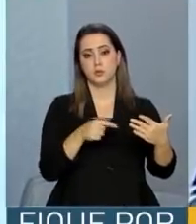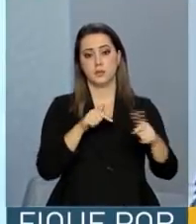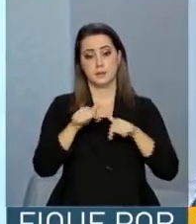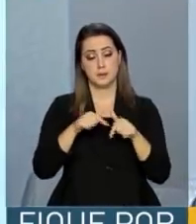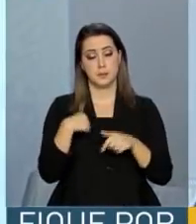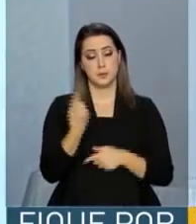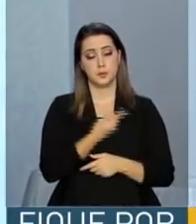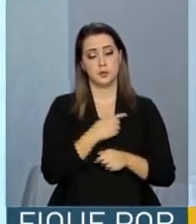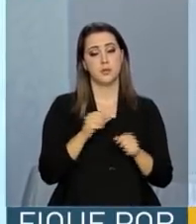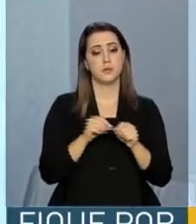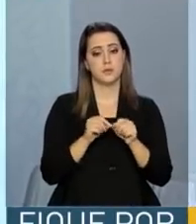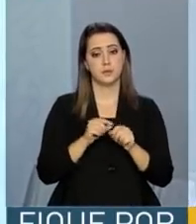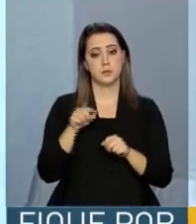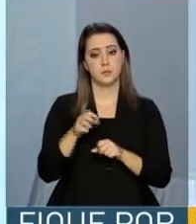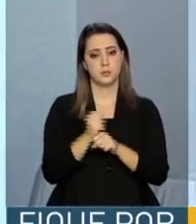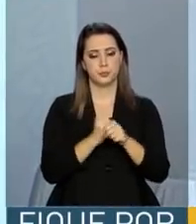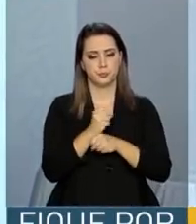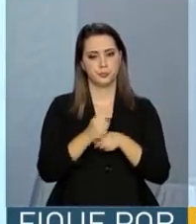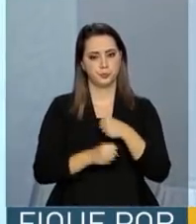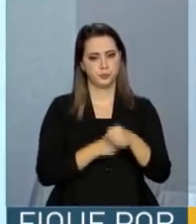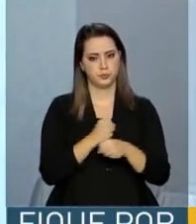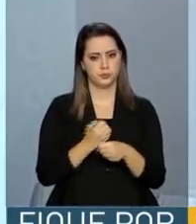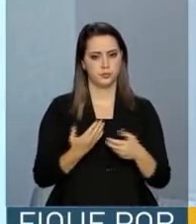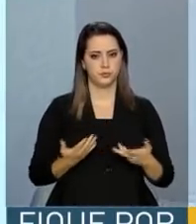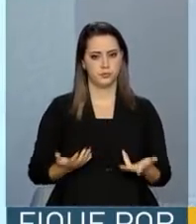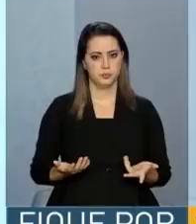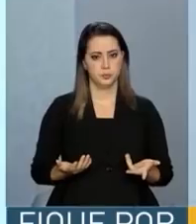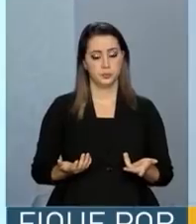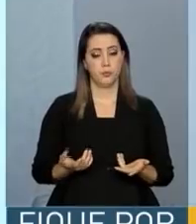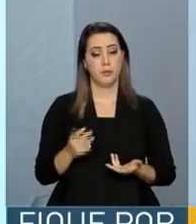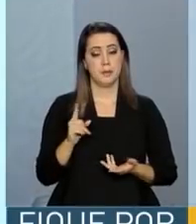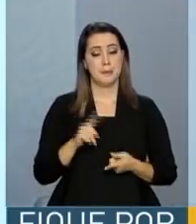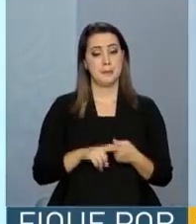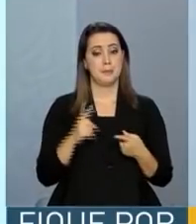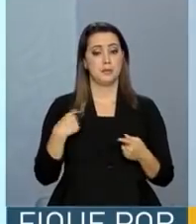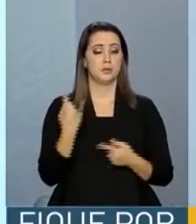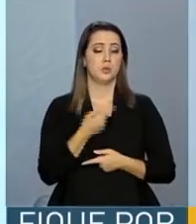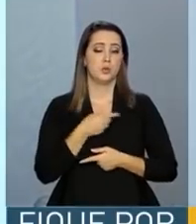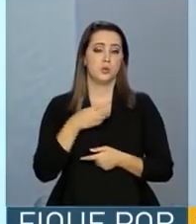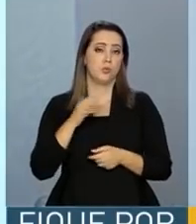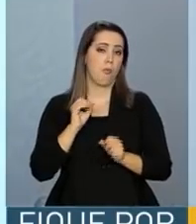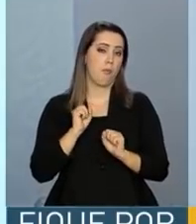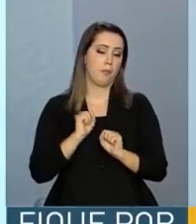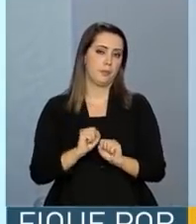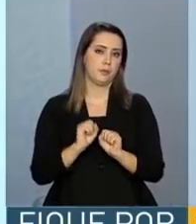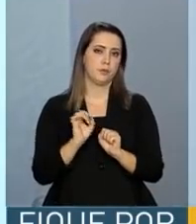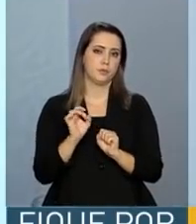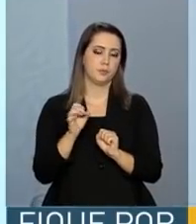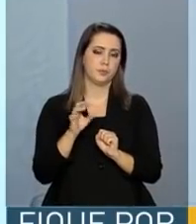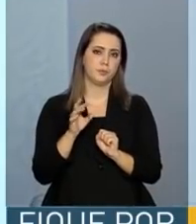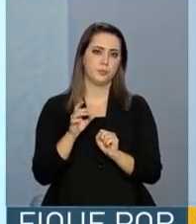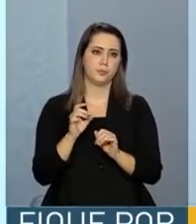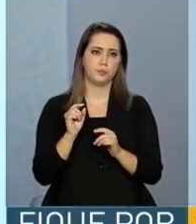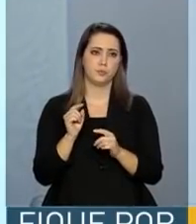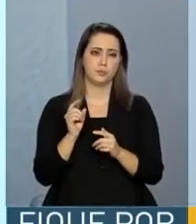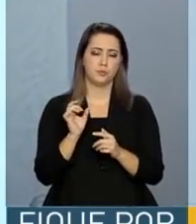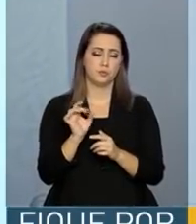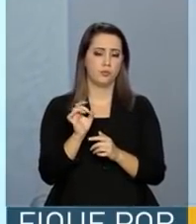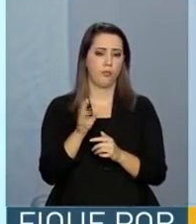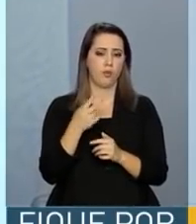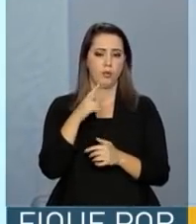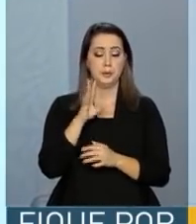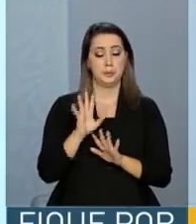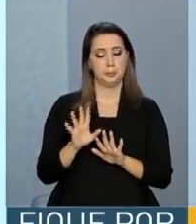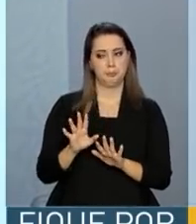medidas que foram tomadas ao longo desse período não é mas nós não ficamos apenas na questão a